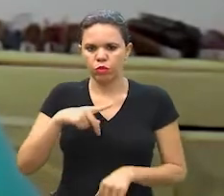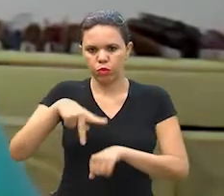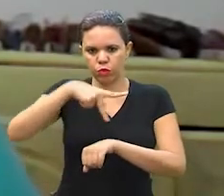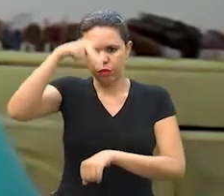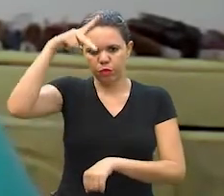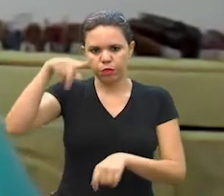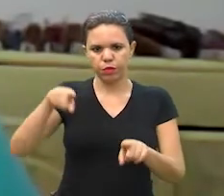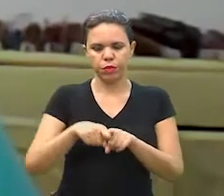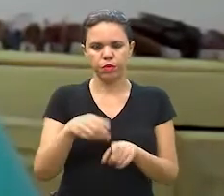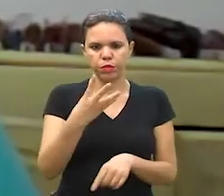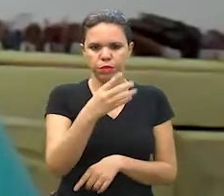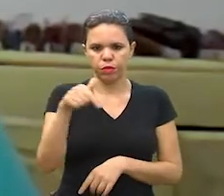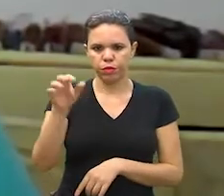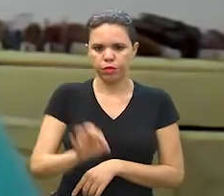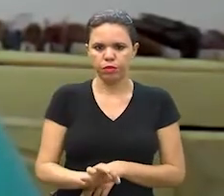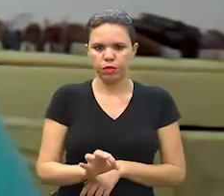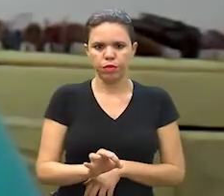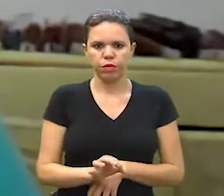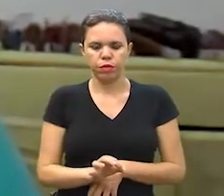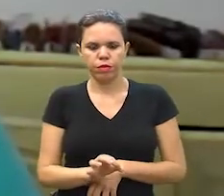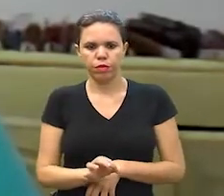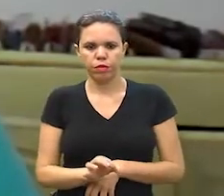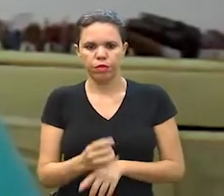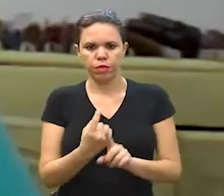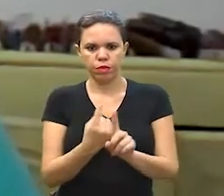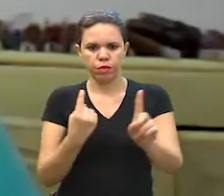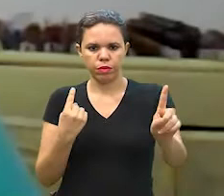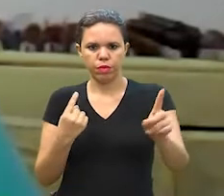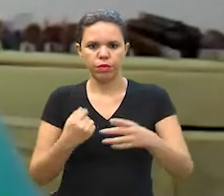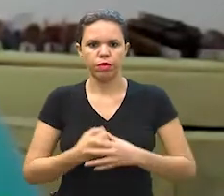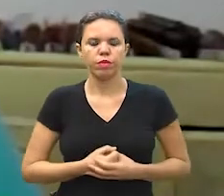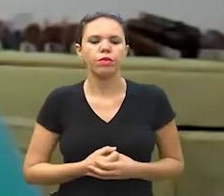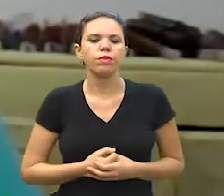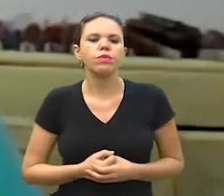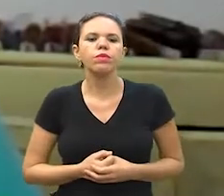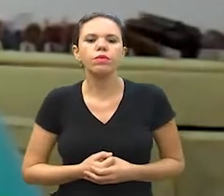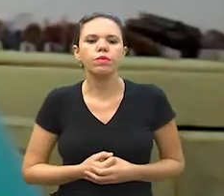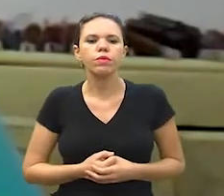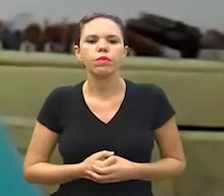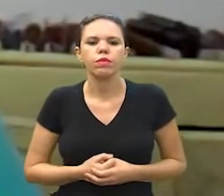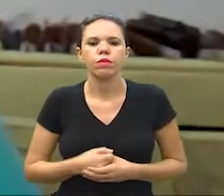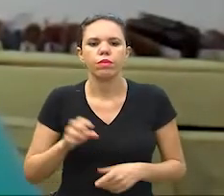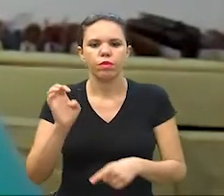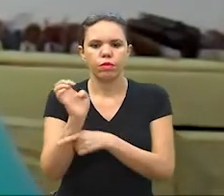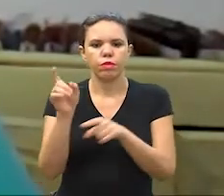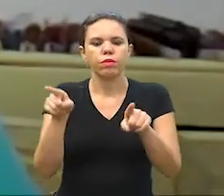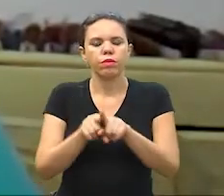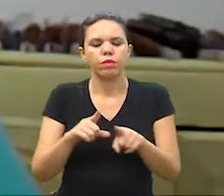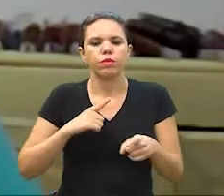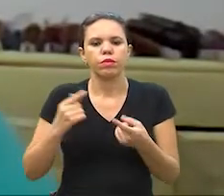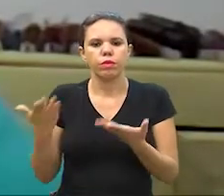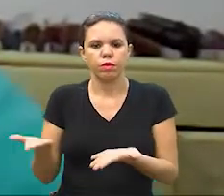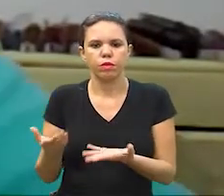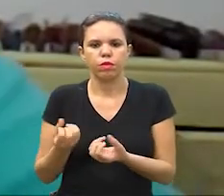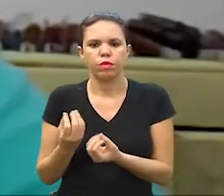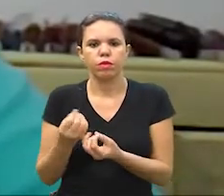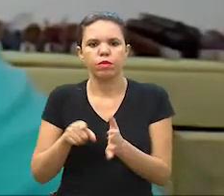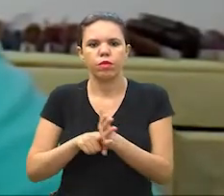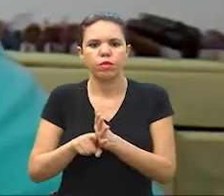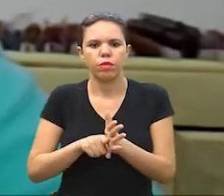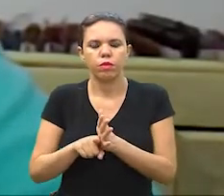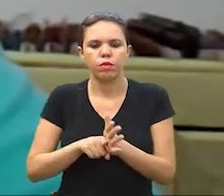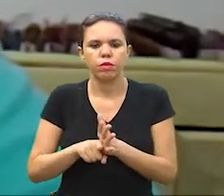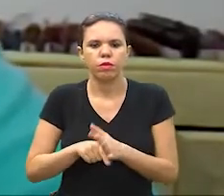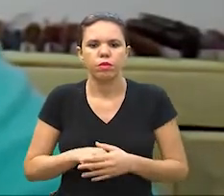Páscoa, 47% do distanciamento social. A nível de estado também tem aqui alguns dados, mas enfim, vamos